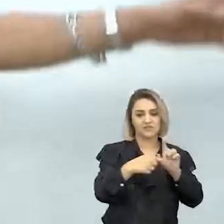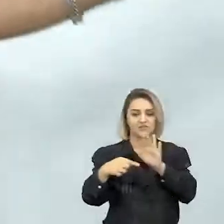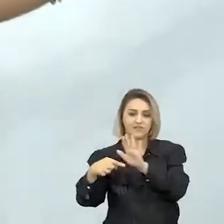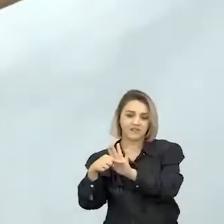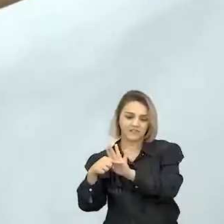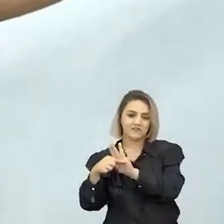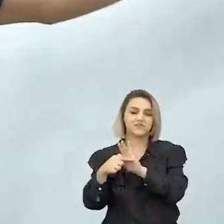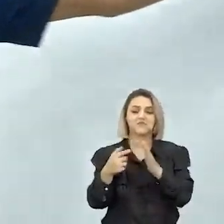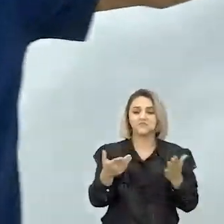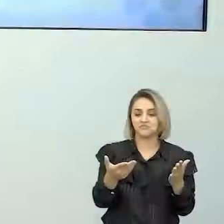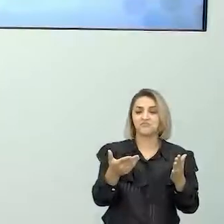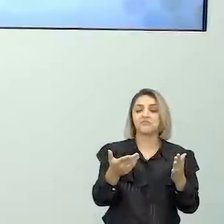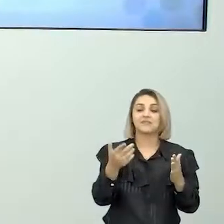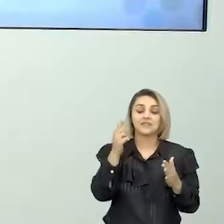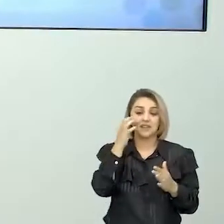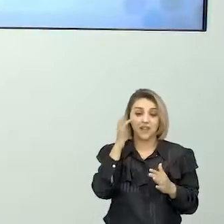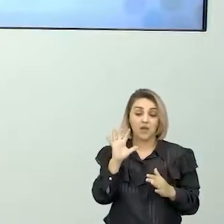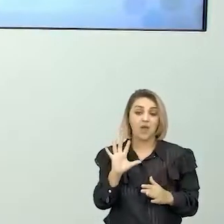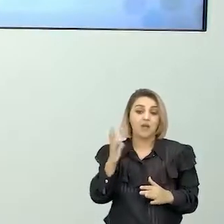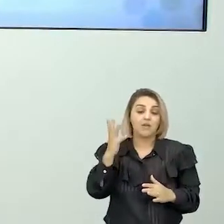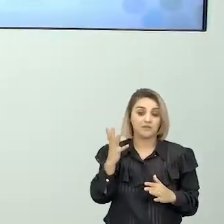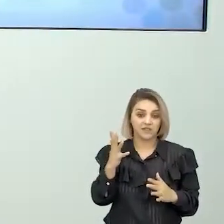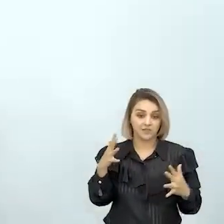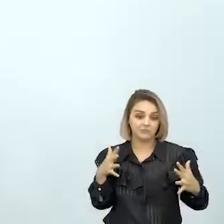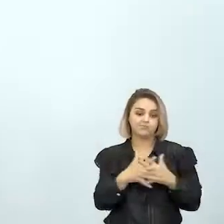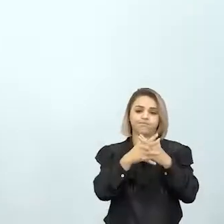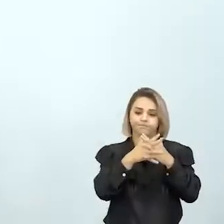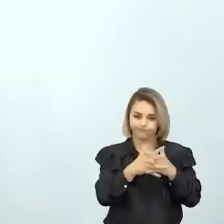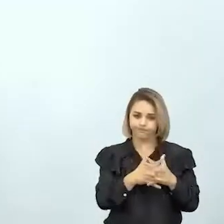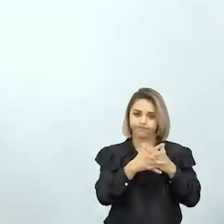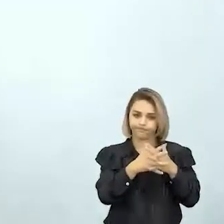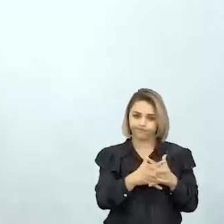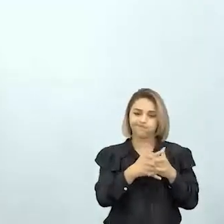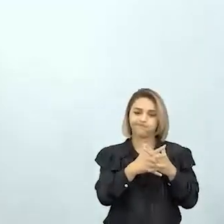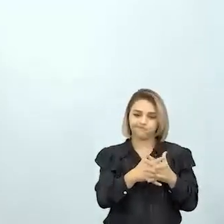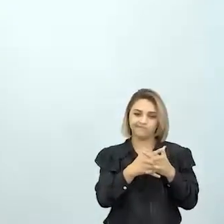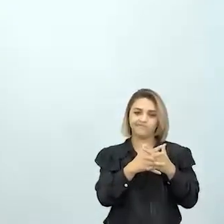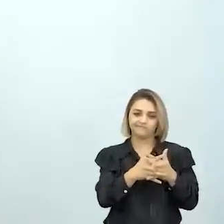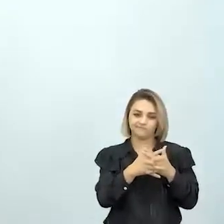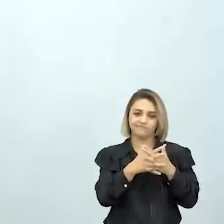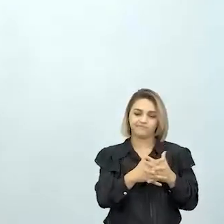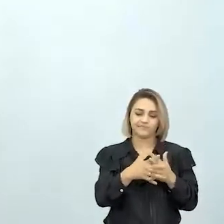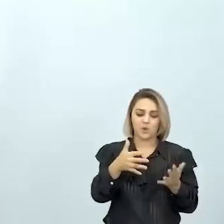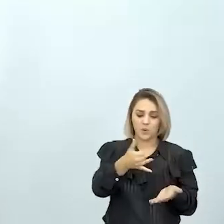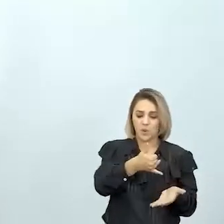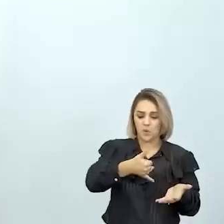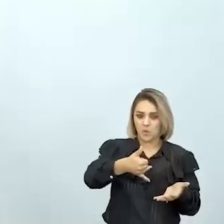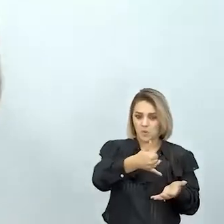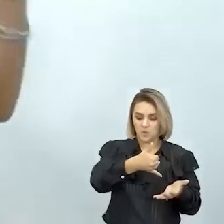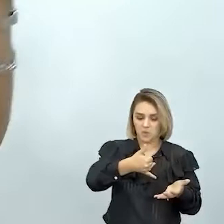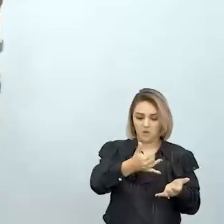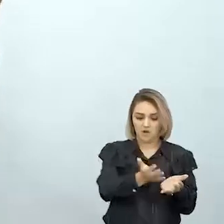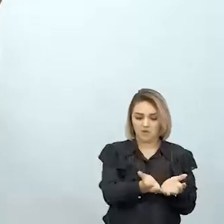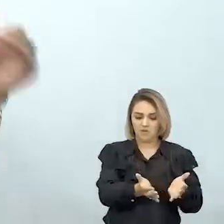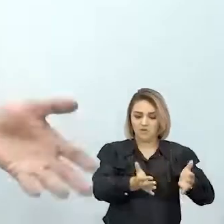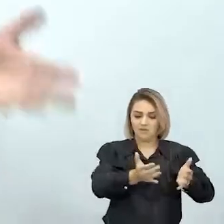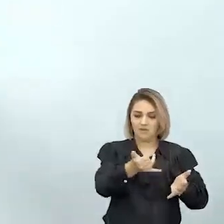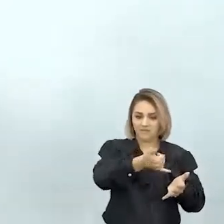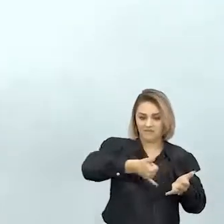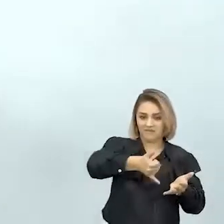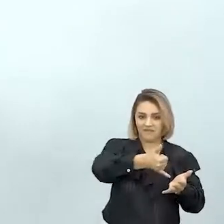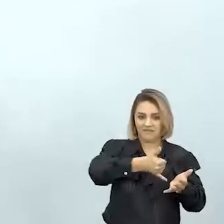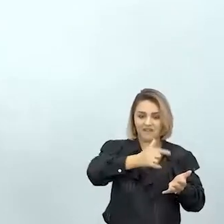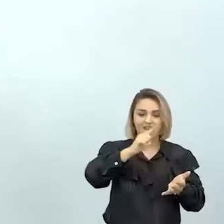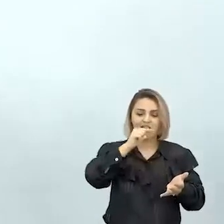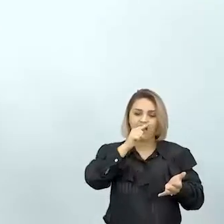Então, o que acontece? Existe uma tensão superficial entre o óleo que está sujando a vasilha e a água. Então, nós